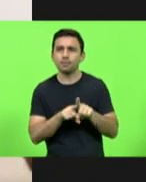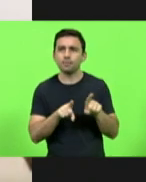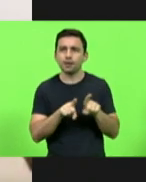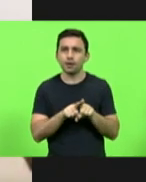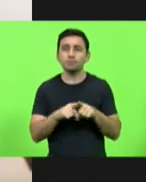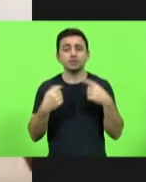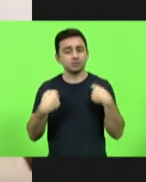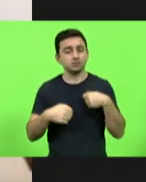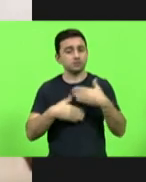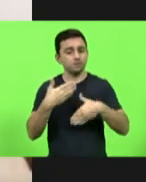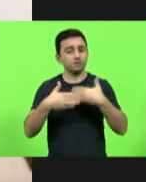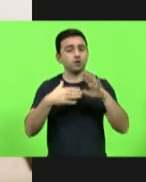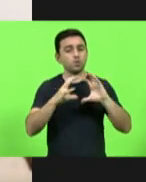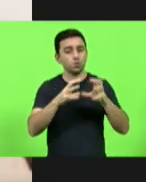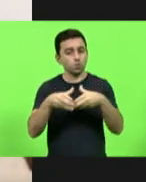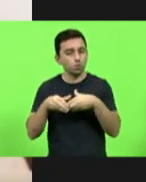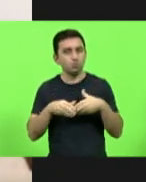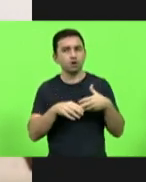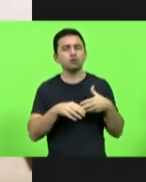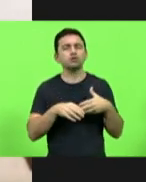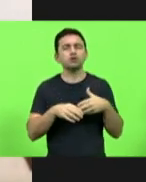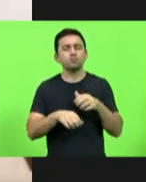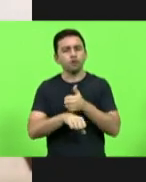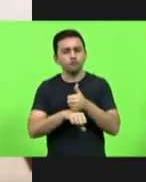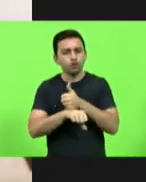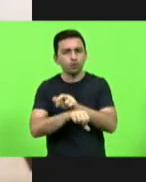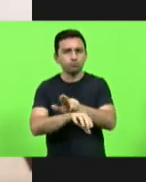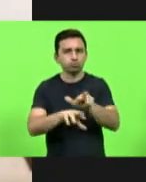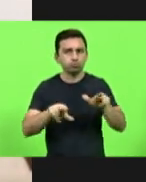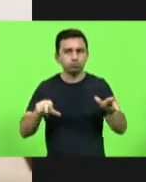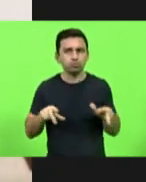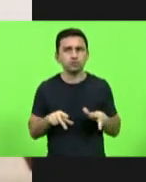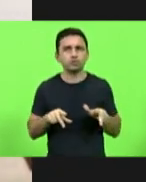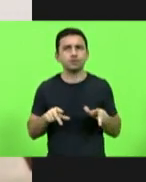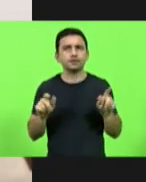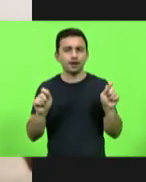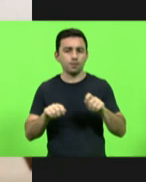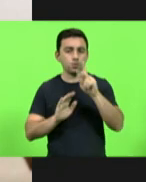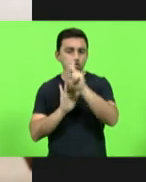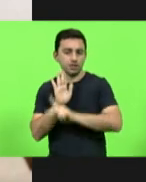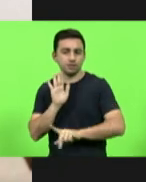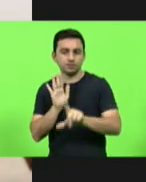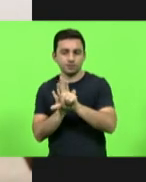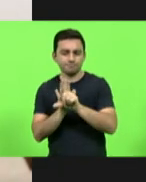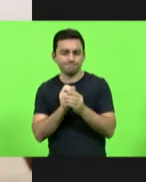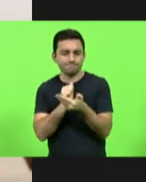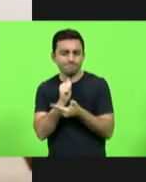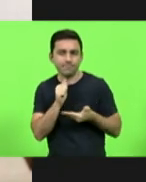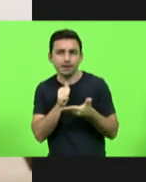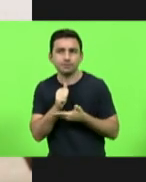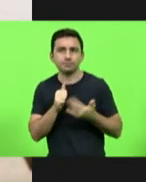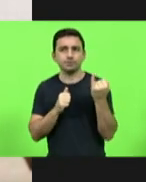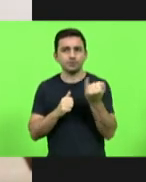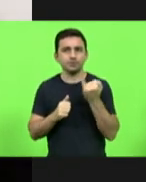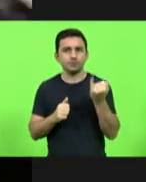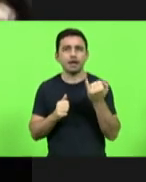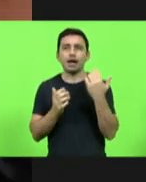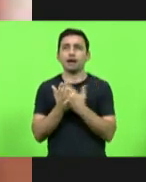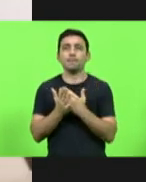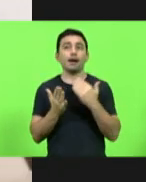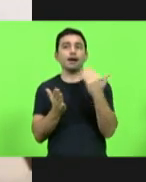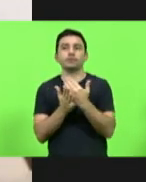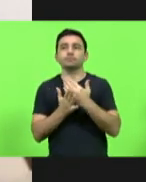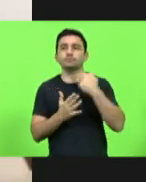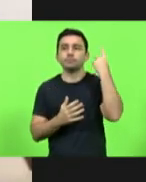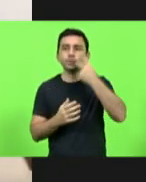essa equipe multiprofissional para que esse projeto seja muito bem fundamentado, para que não seja mais uma dessas políticas